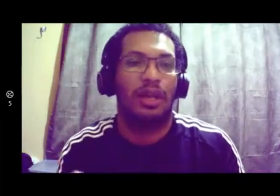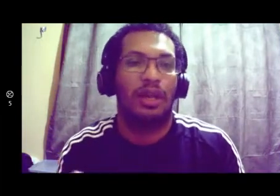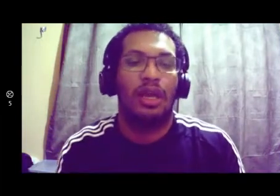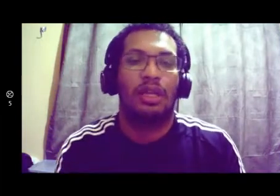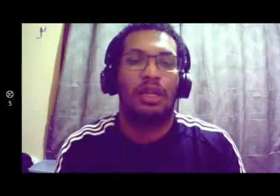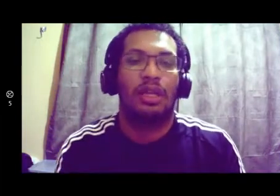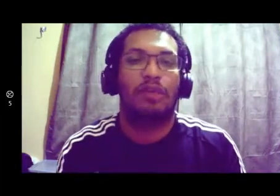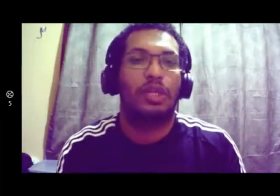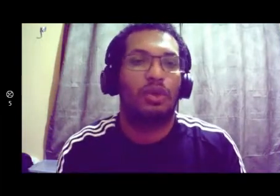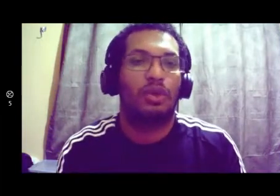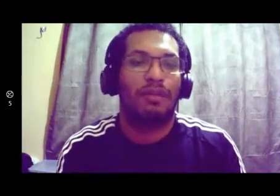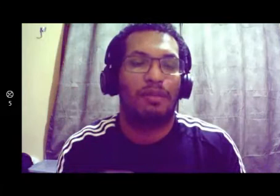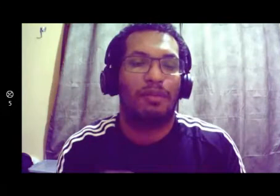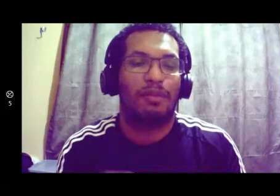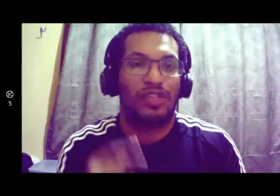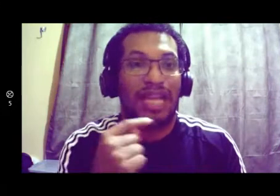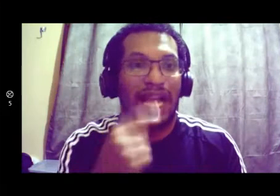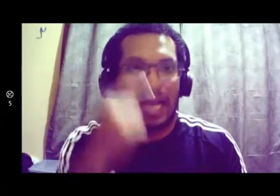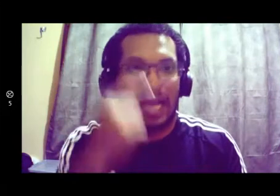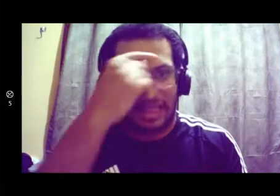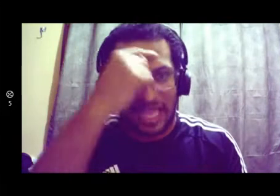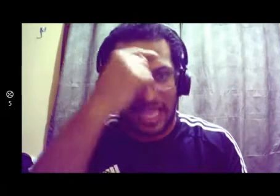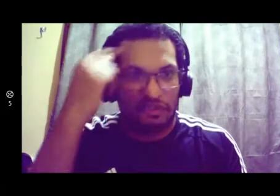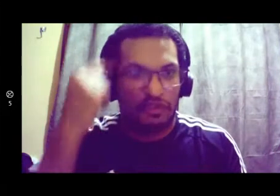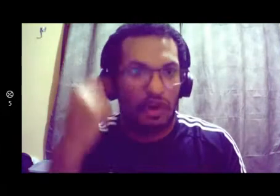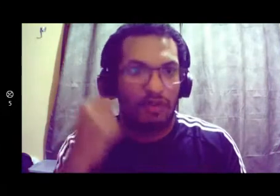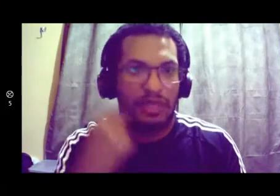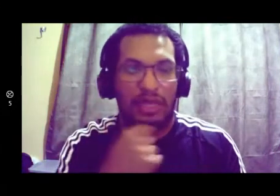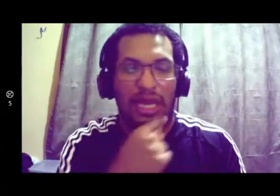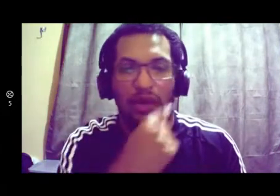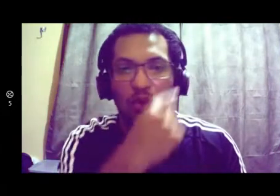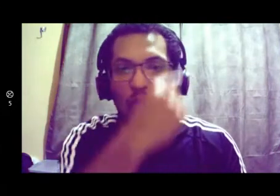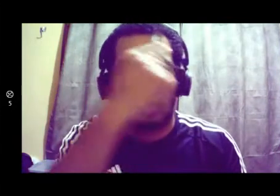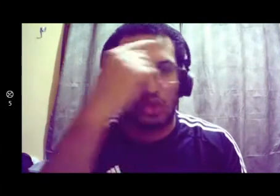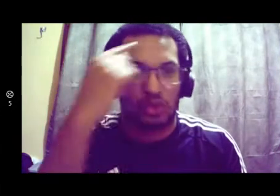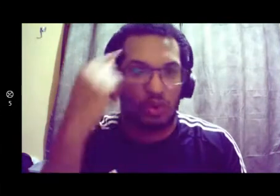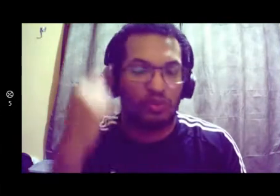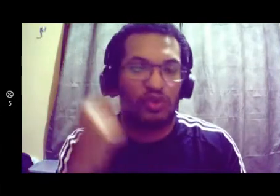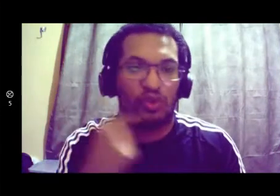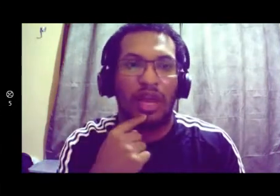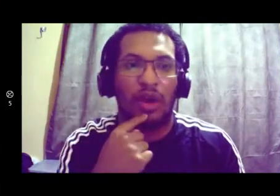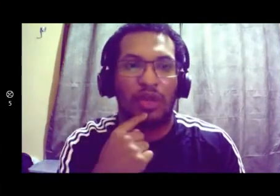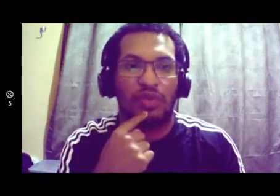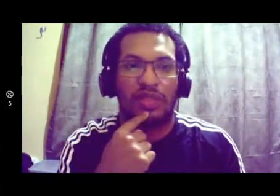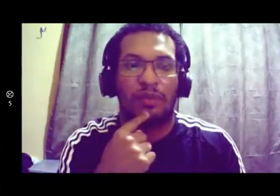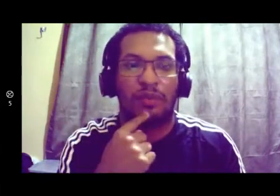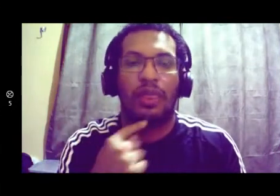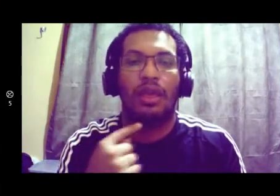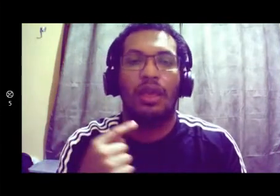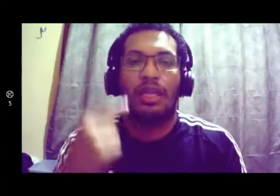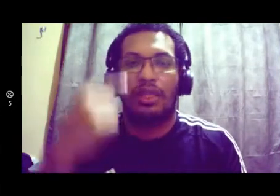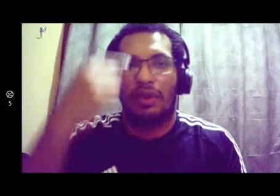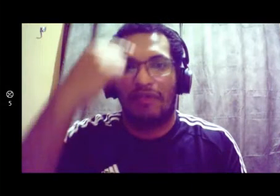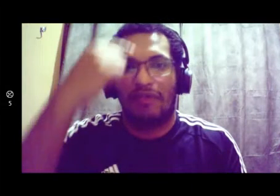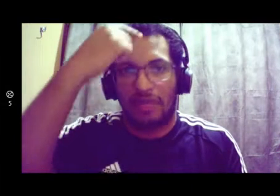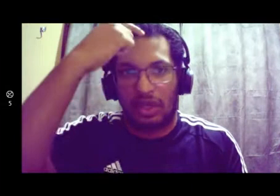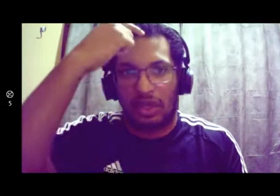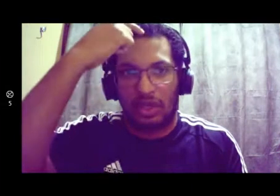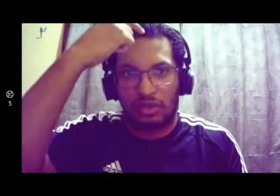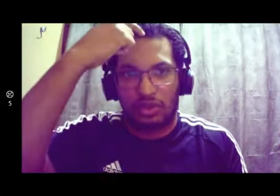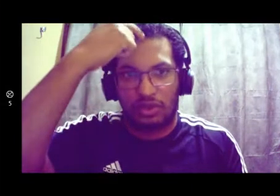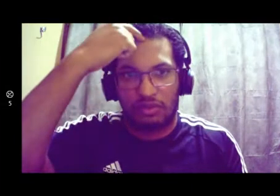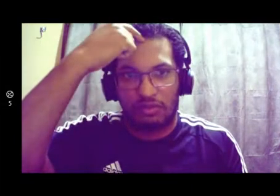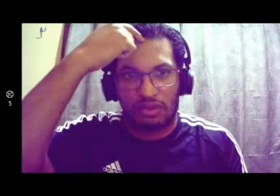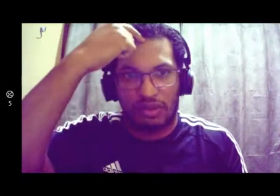medicamento. Então você pode colocar para a pessoa explicar dessa forma, explicar no rosto, como se fosse um relógio mesmo. Então ele vai explicar